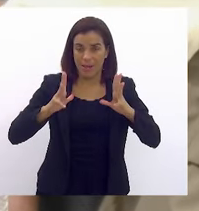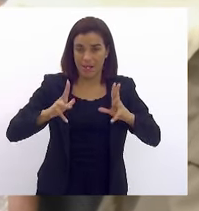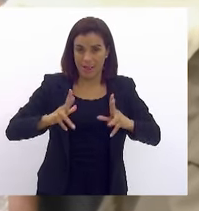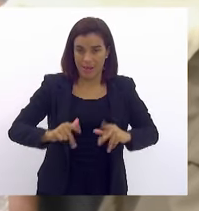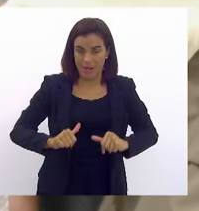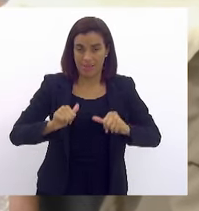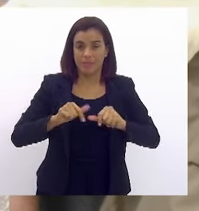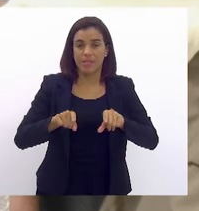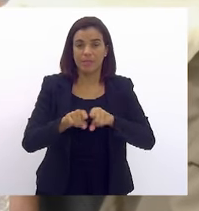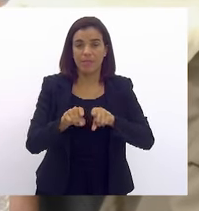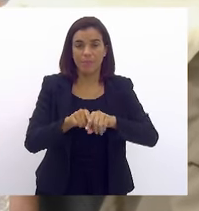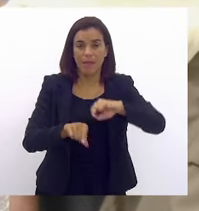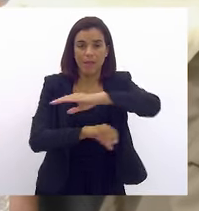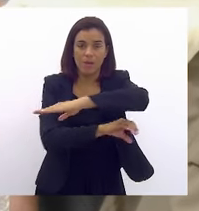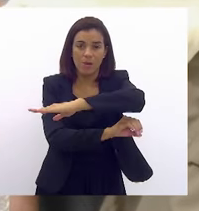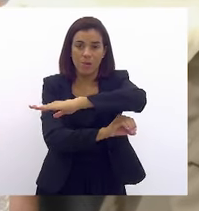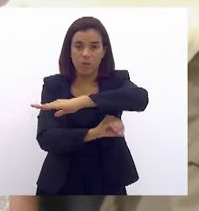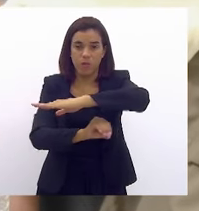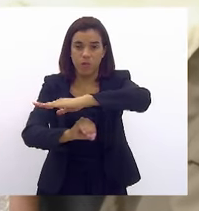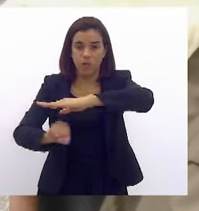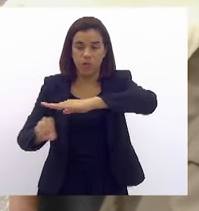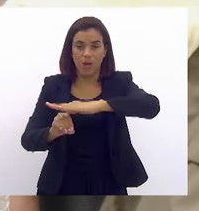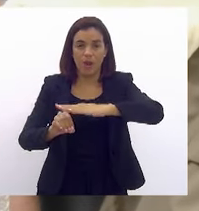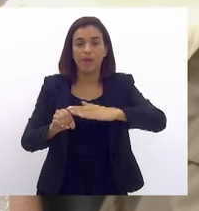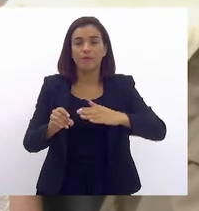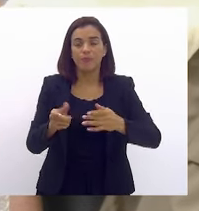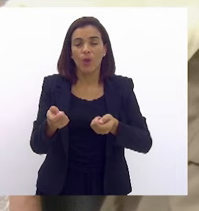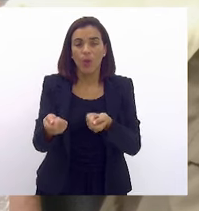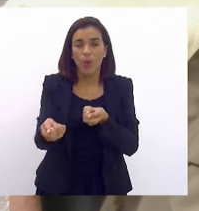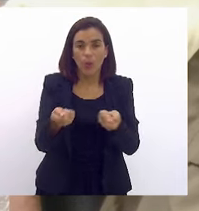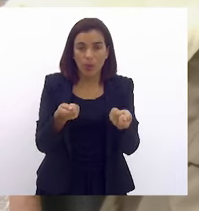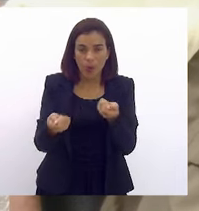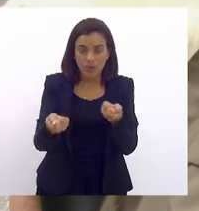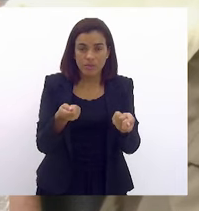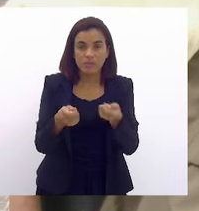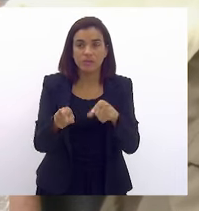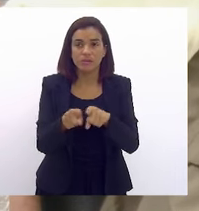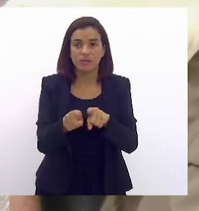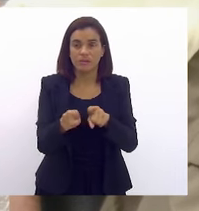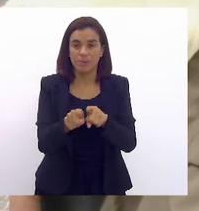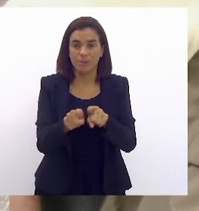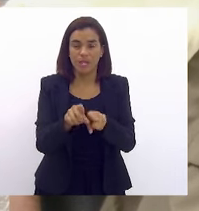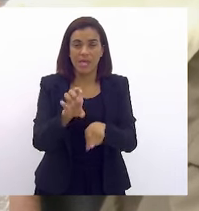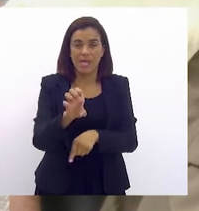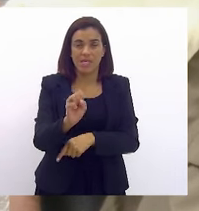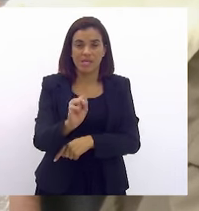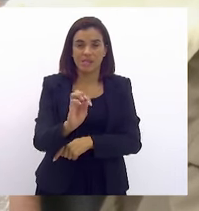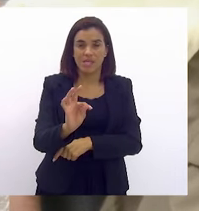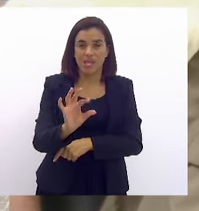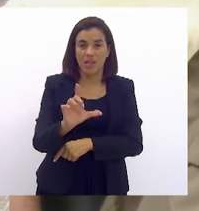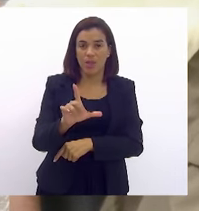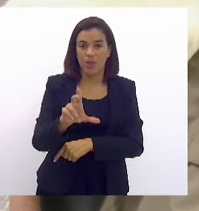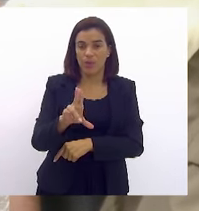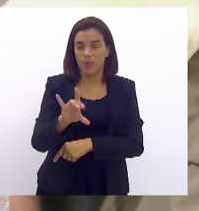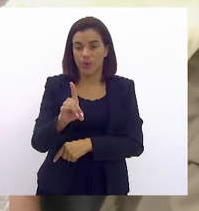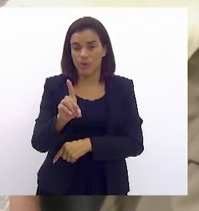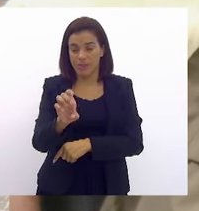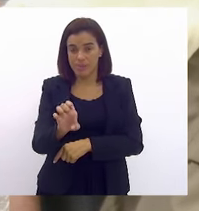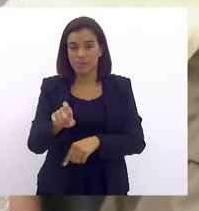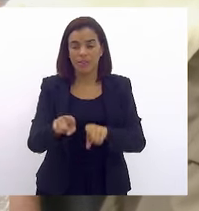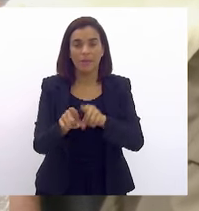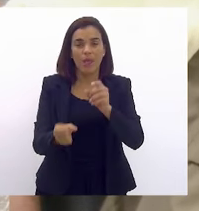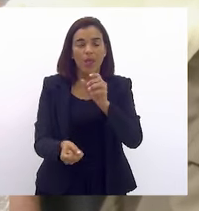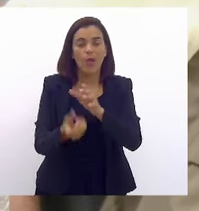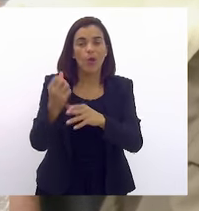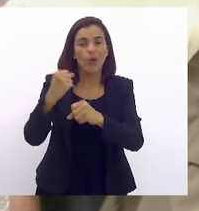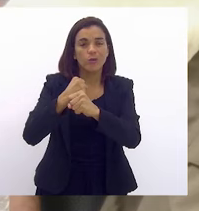canalização de curso d'água, contenção e recuperação de taludes, construção de muros de contenção,